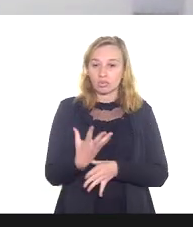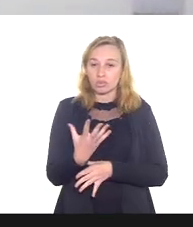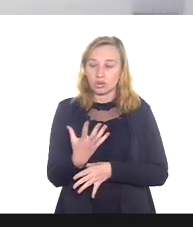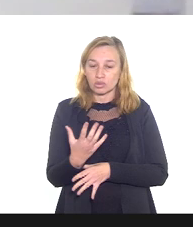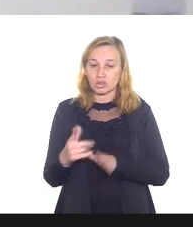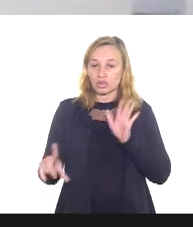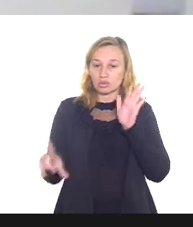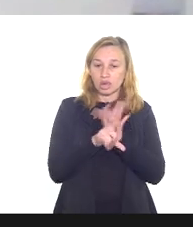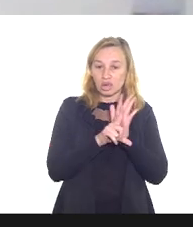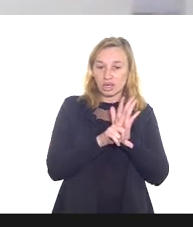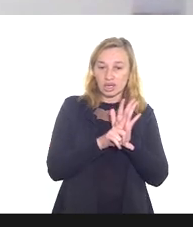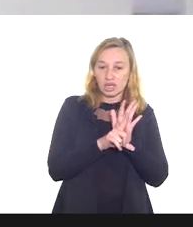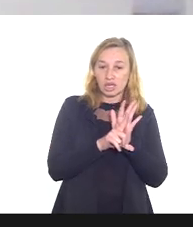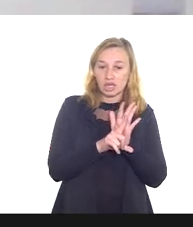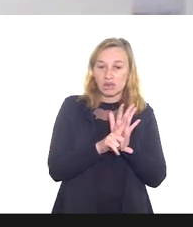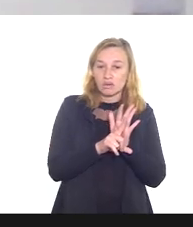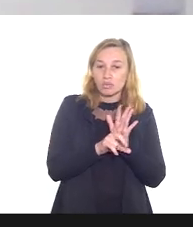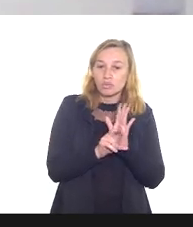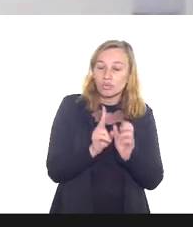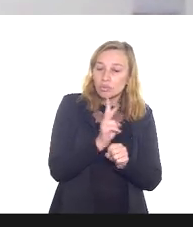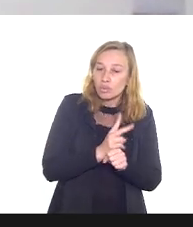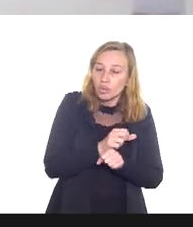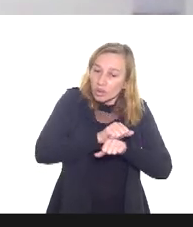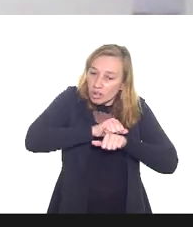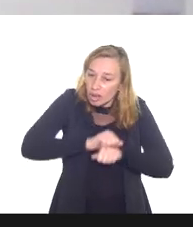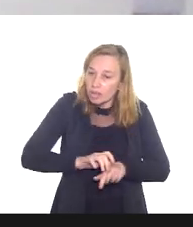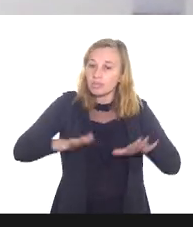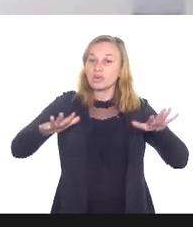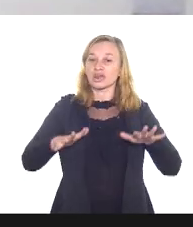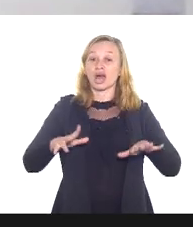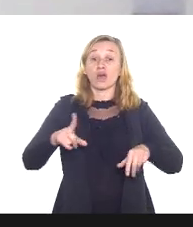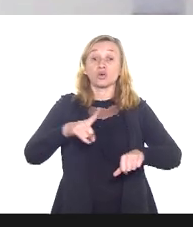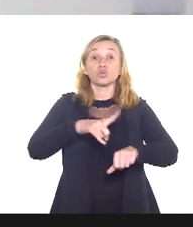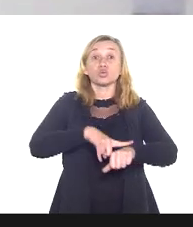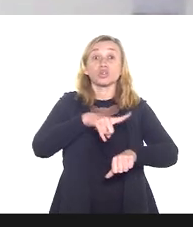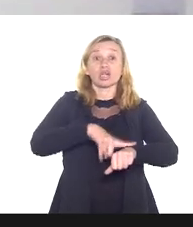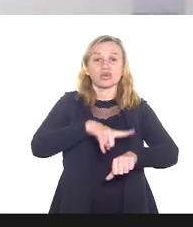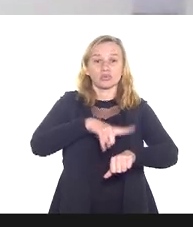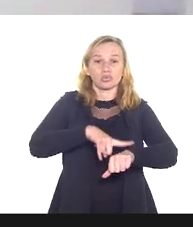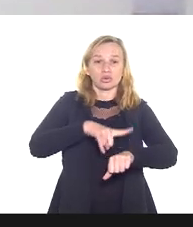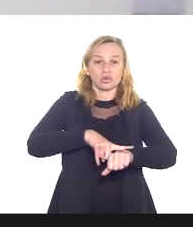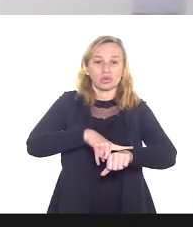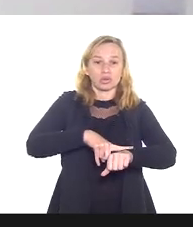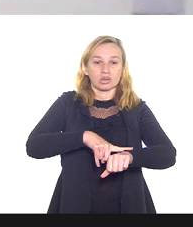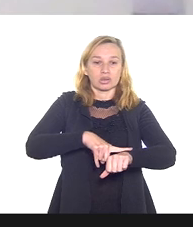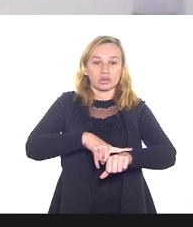legislativa, buscando ampliar o tempo de